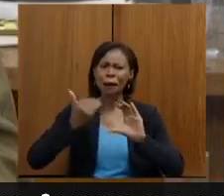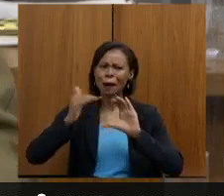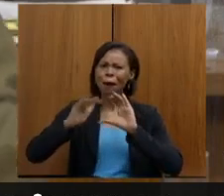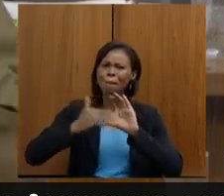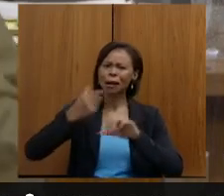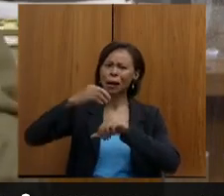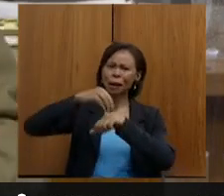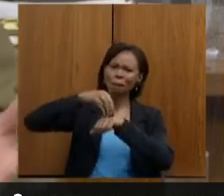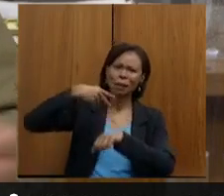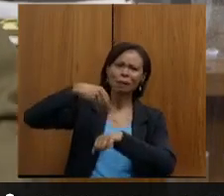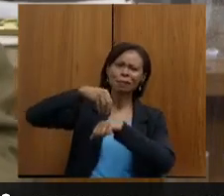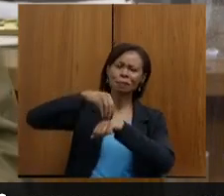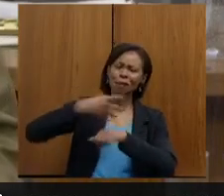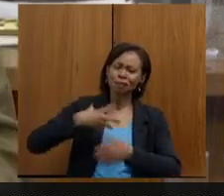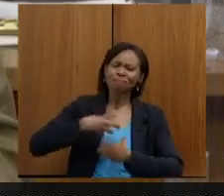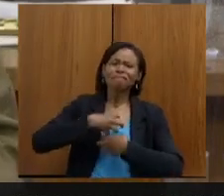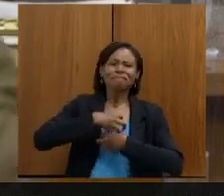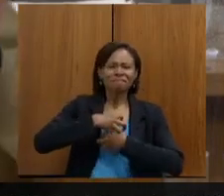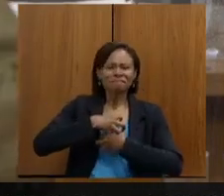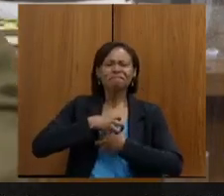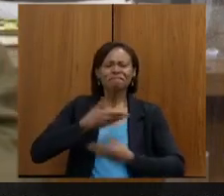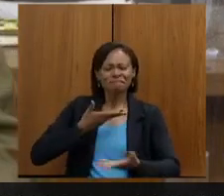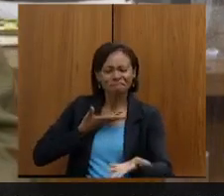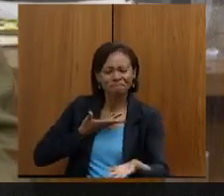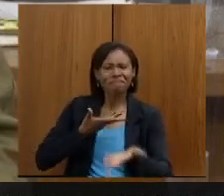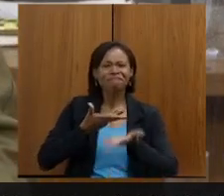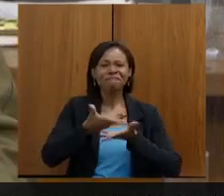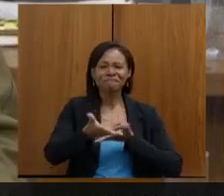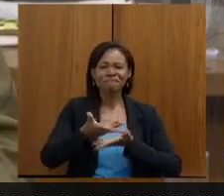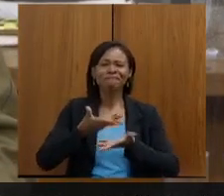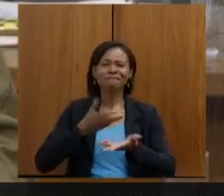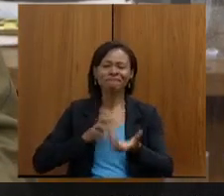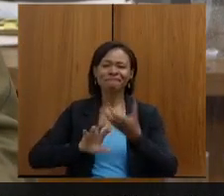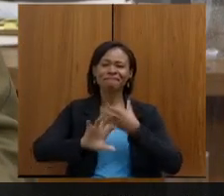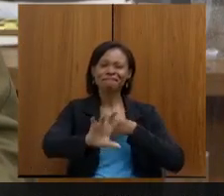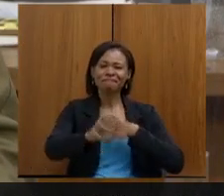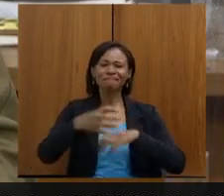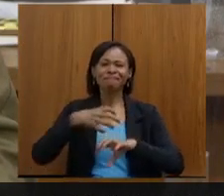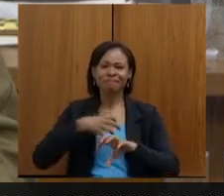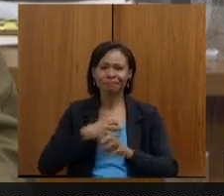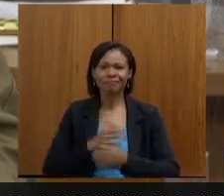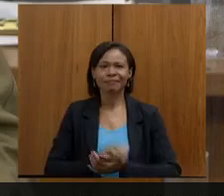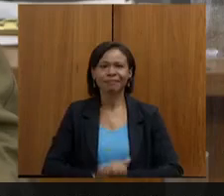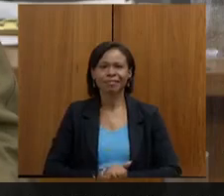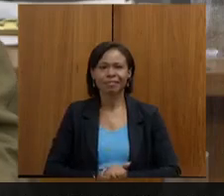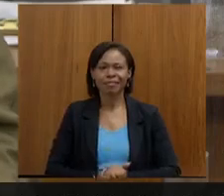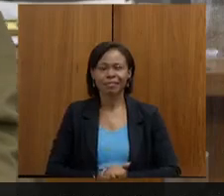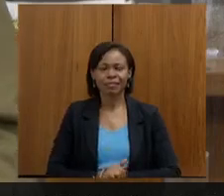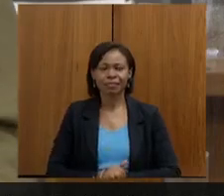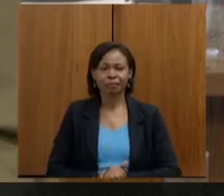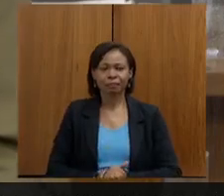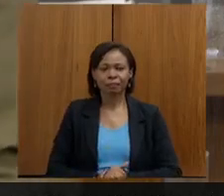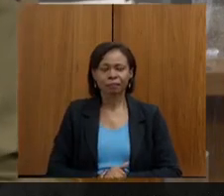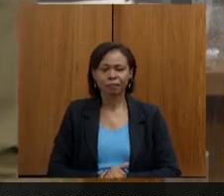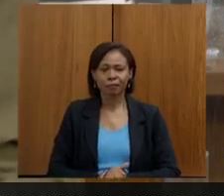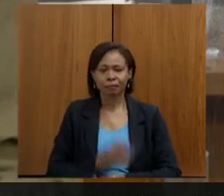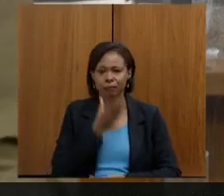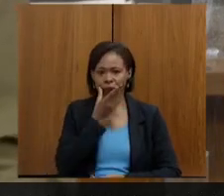chegavam para nós e a gente sentia isso então gente traduzir essa frase por favor mais um livro acho que é um vídeo aí agora